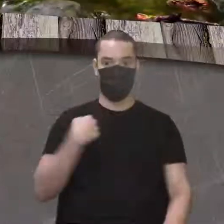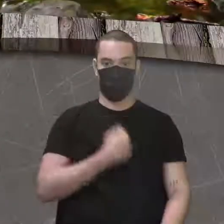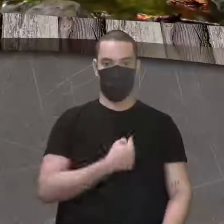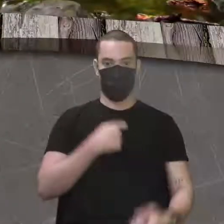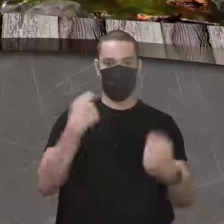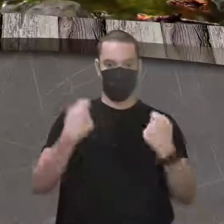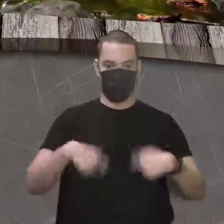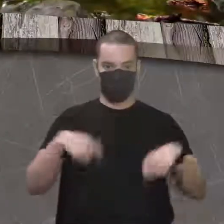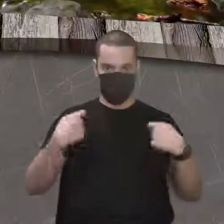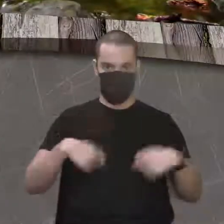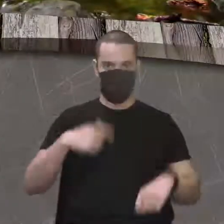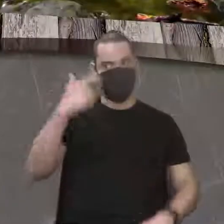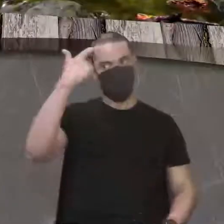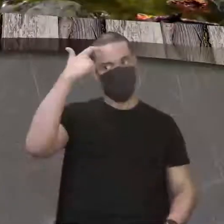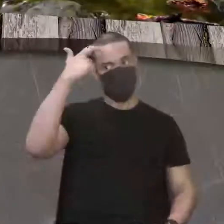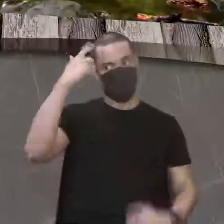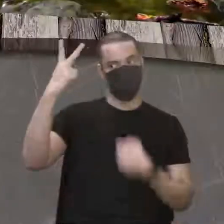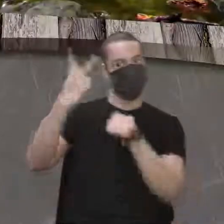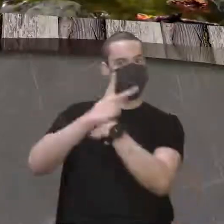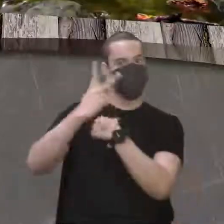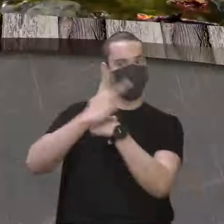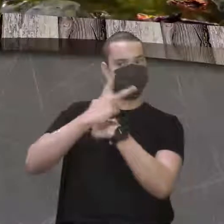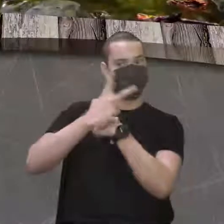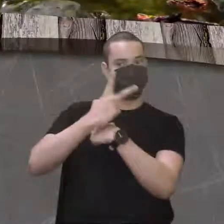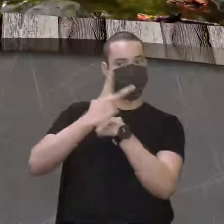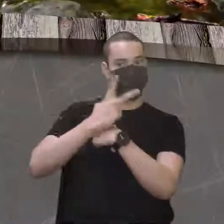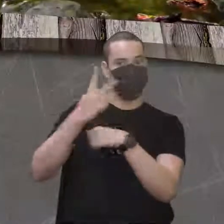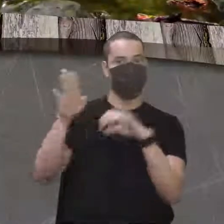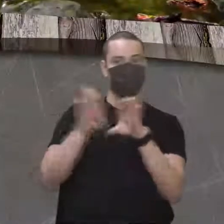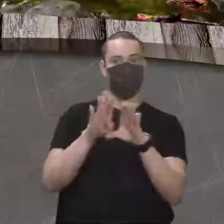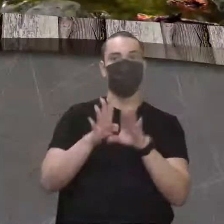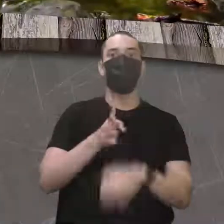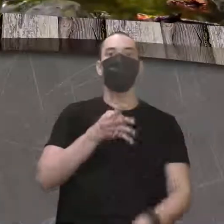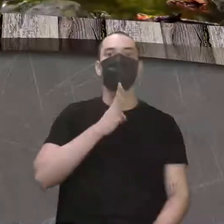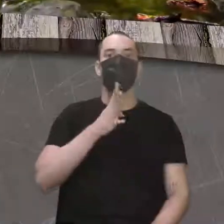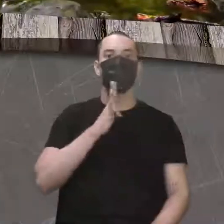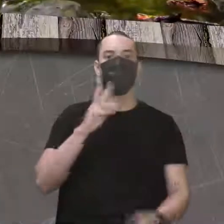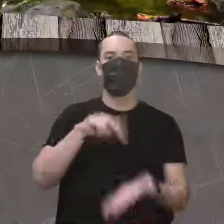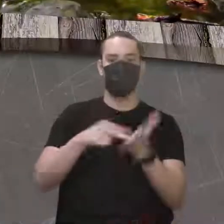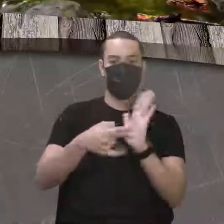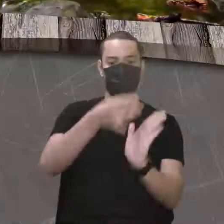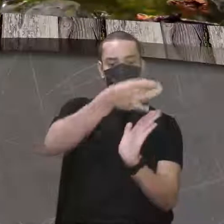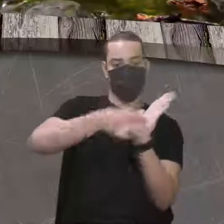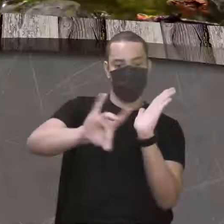precisamos nos proteger e conhecer o inimigo.